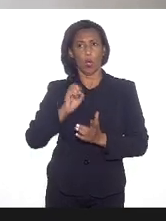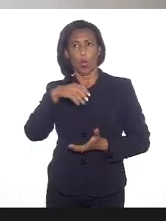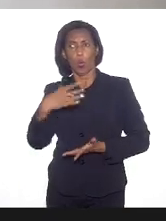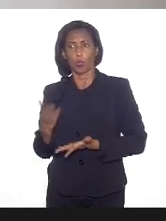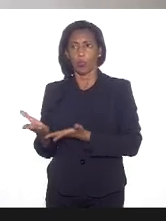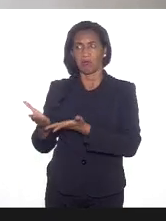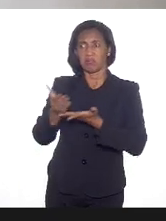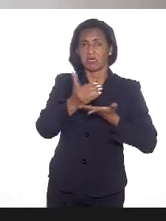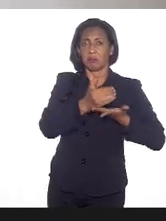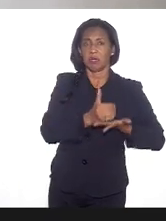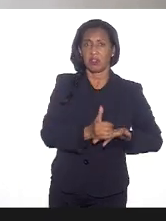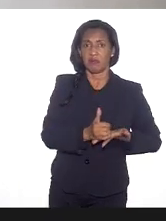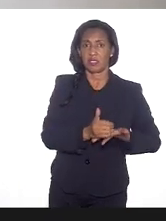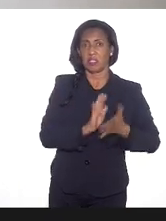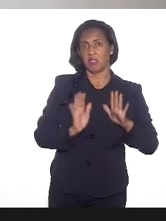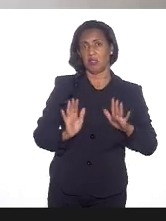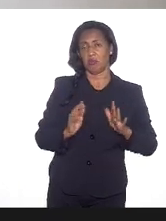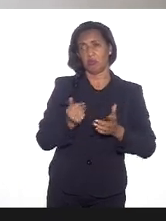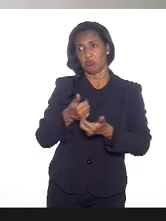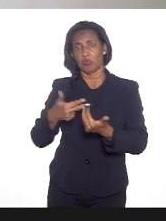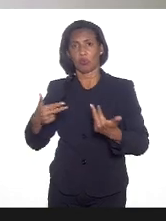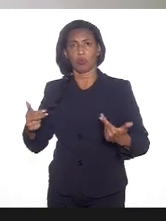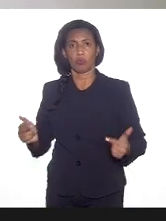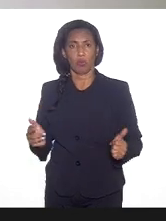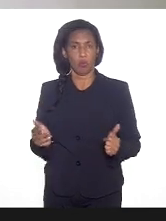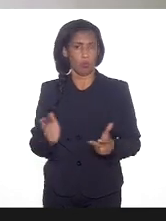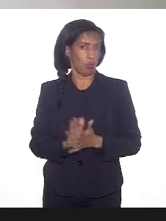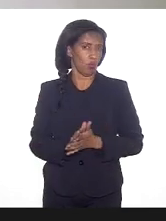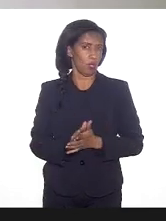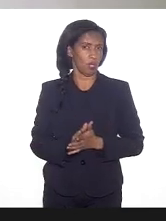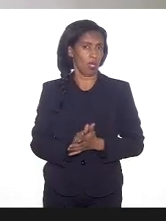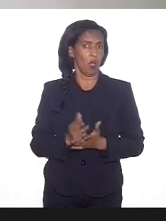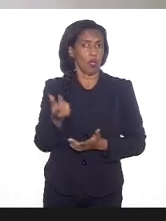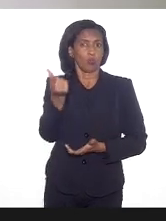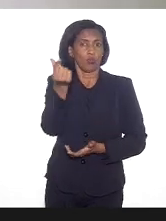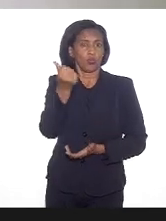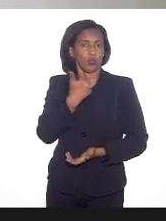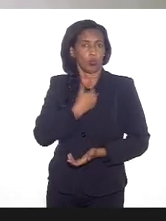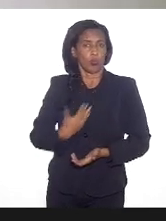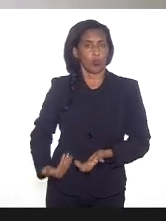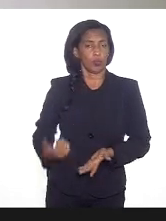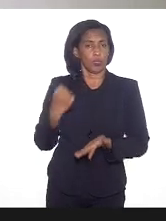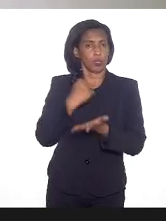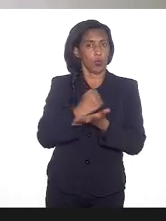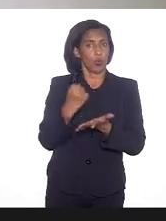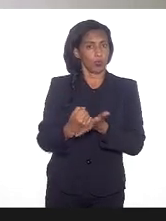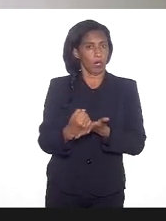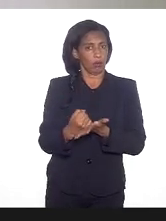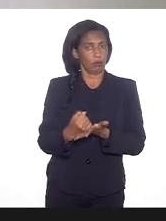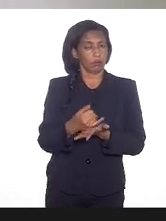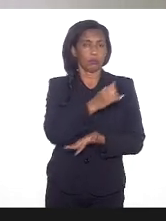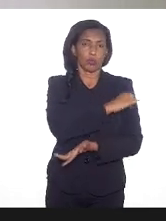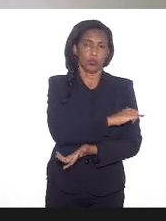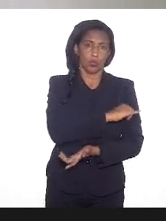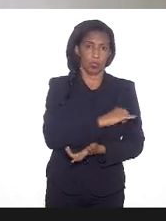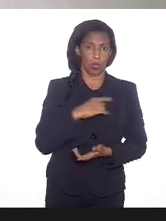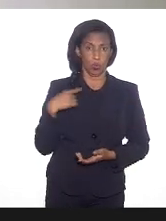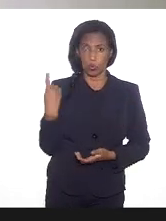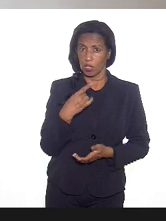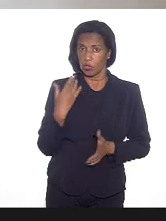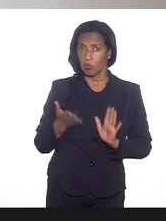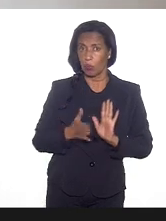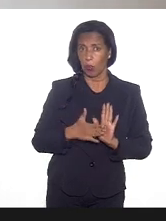forma absolutamente desproporcional e lesiva aos cofres públicos desse contrato fechando com o Rio de Janeiro. O que a gente